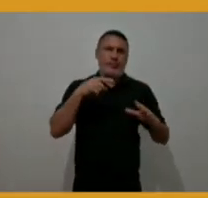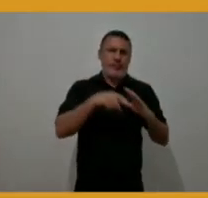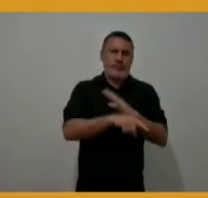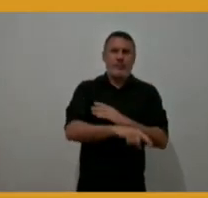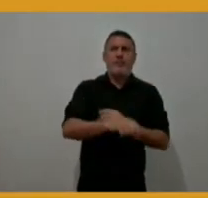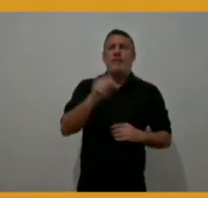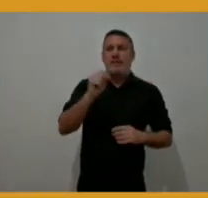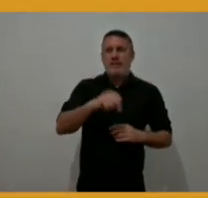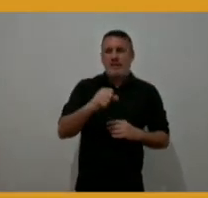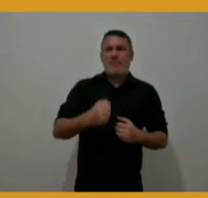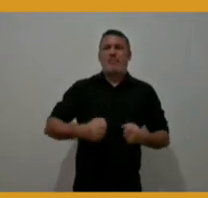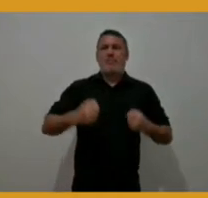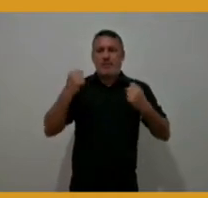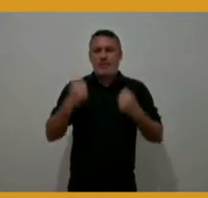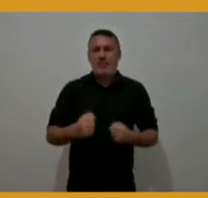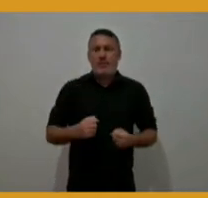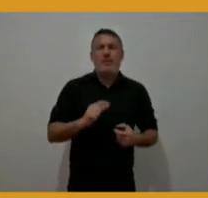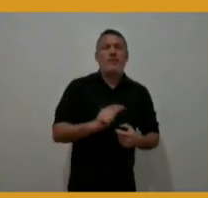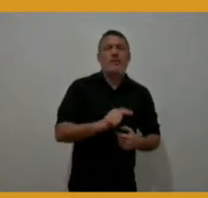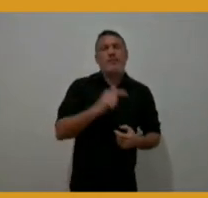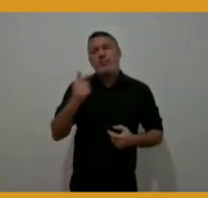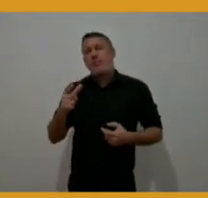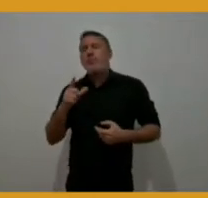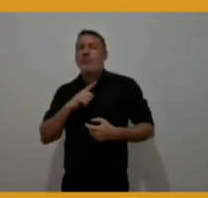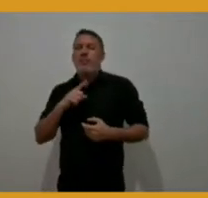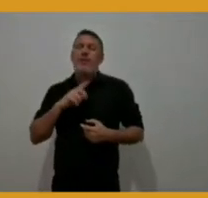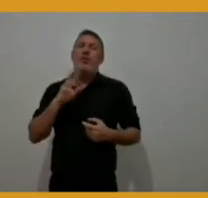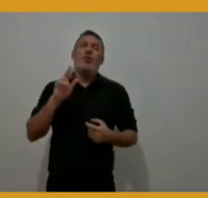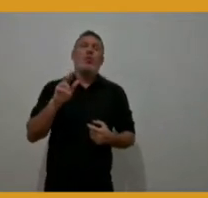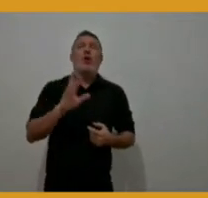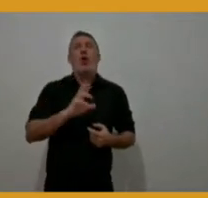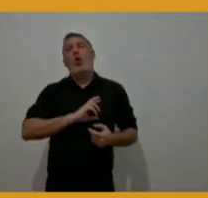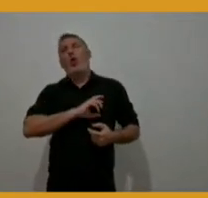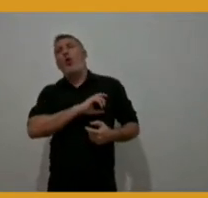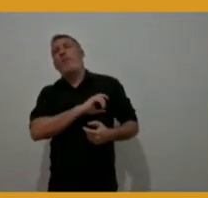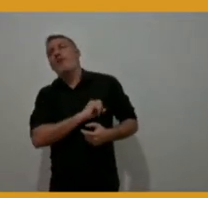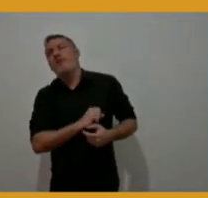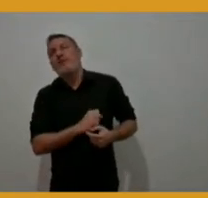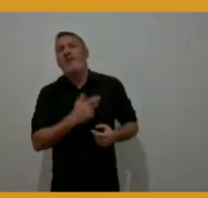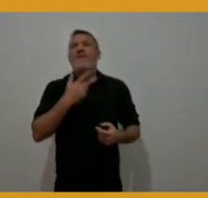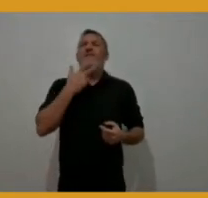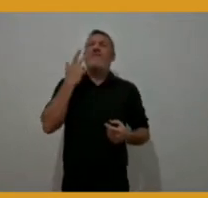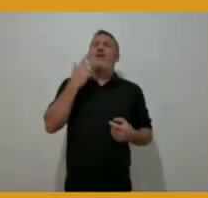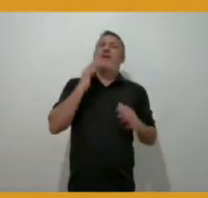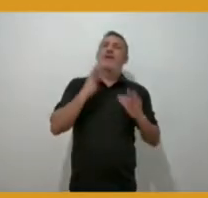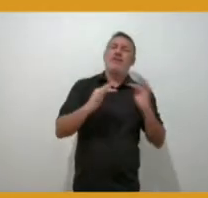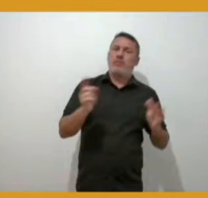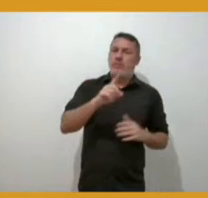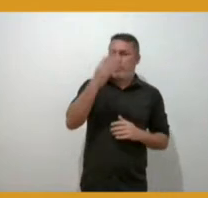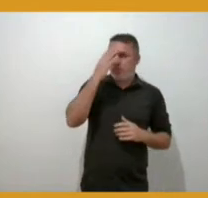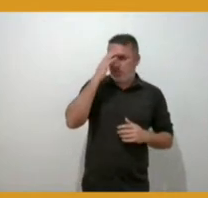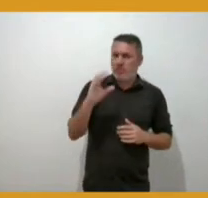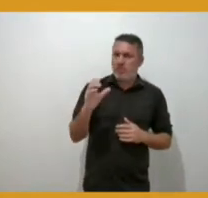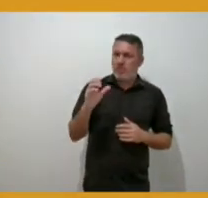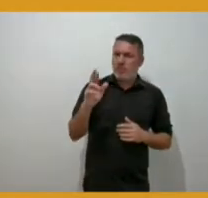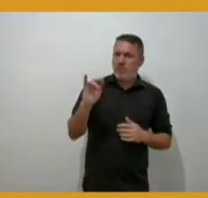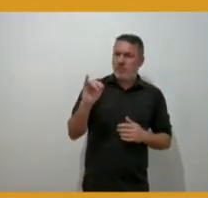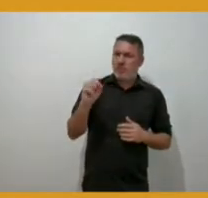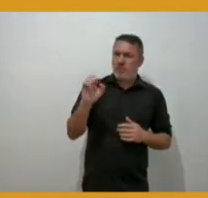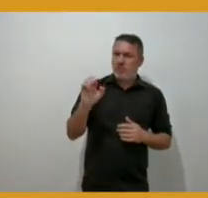a gente aqui não está falando de romantizar um momento que foi muito difícil, porque crises, sabemos bem, são momentos muito